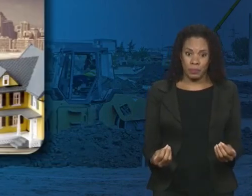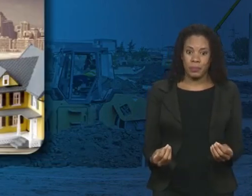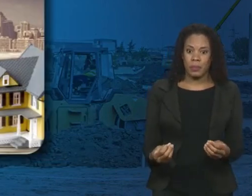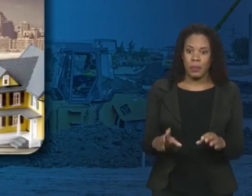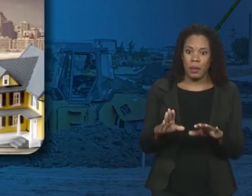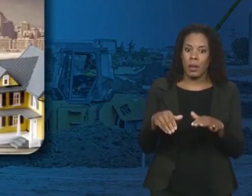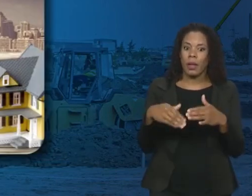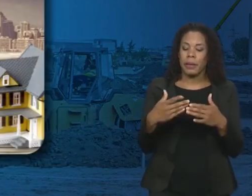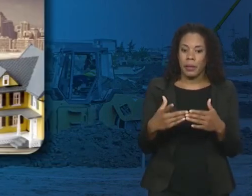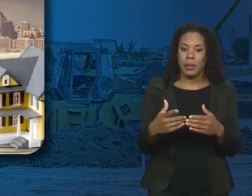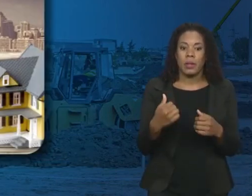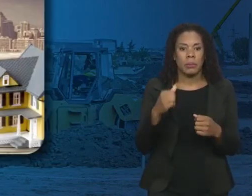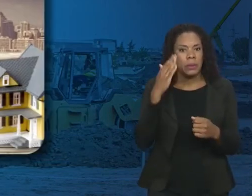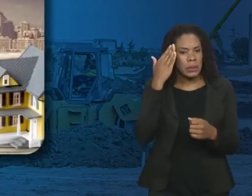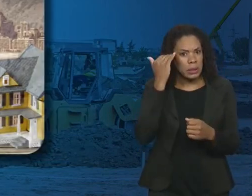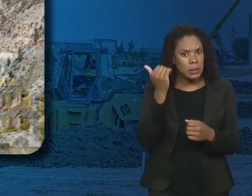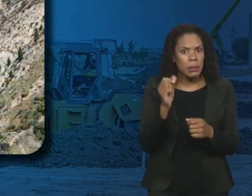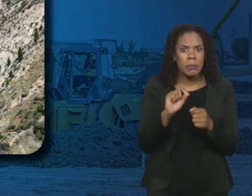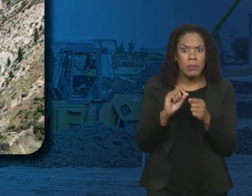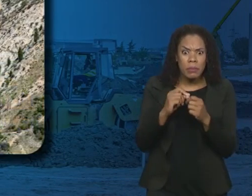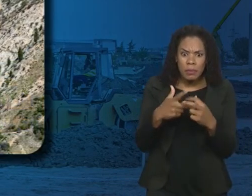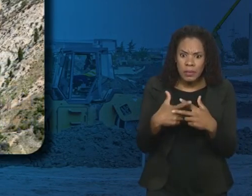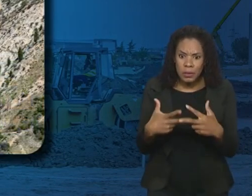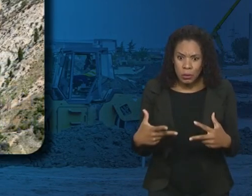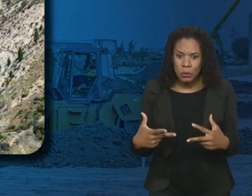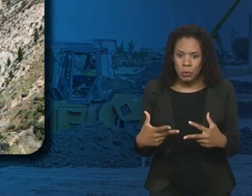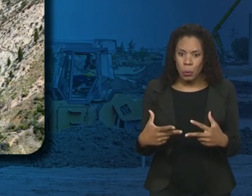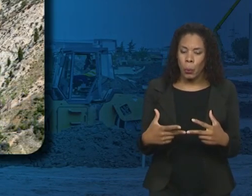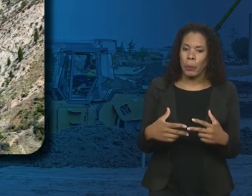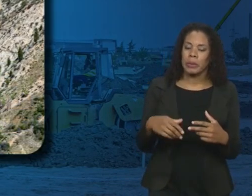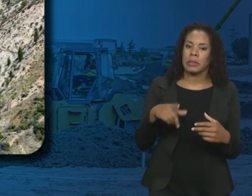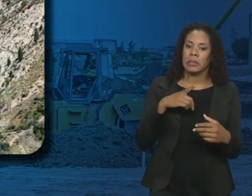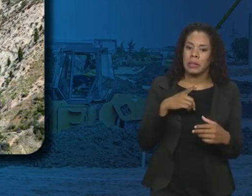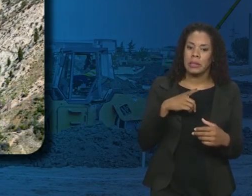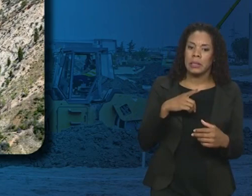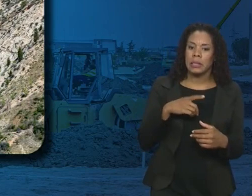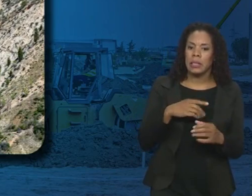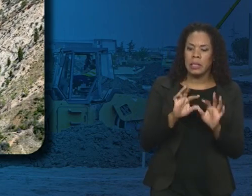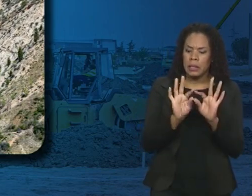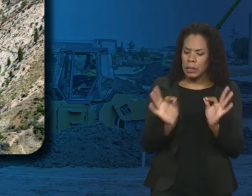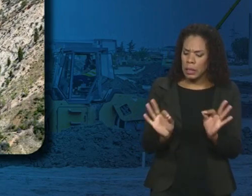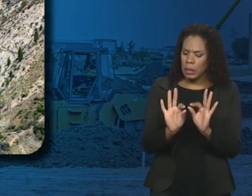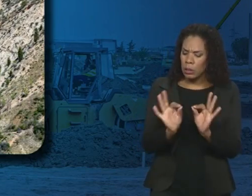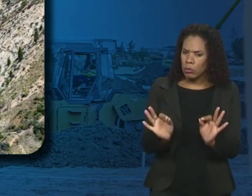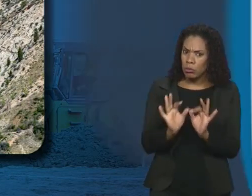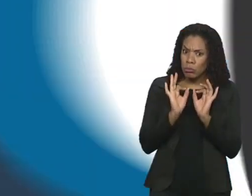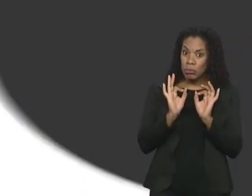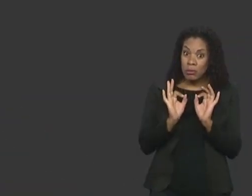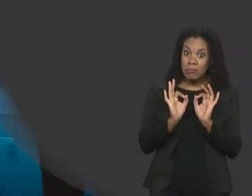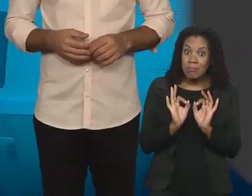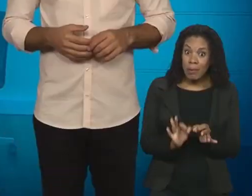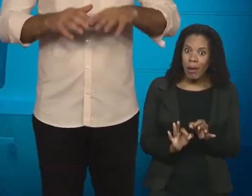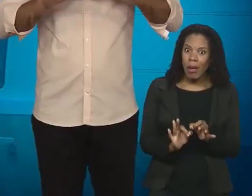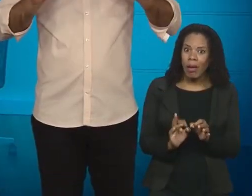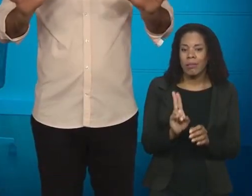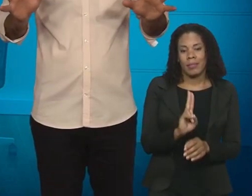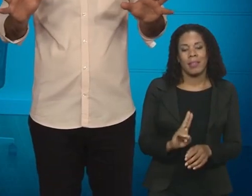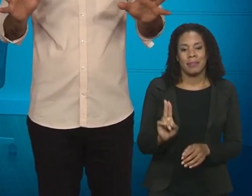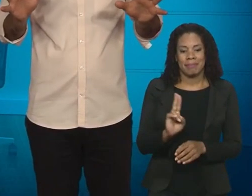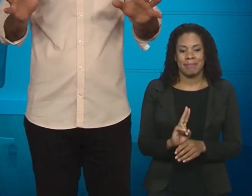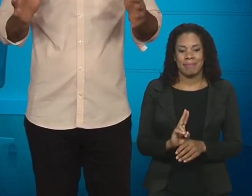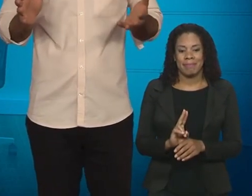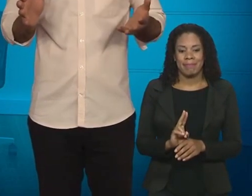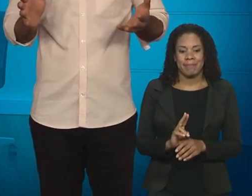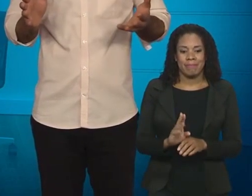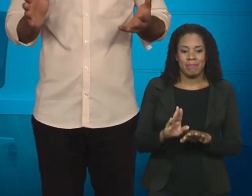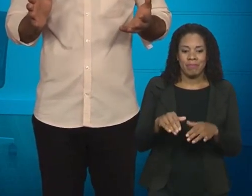fundações, taludes de cortes e aterros, ou compondo o próprio corpo das estruturas de engenharia como nas barragens. Além das